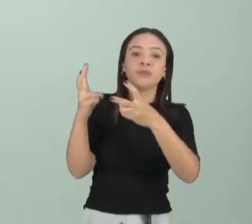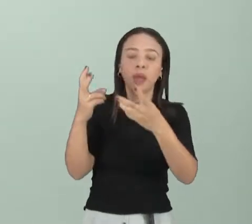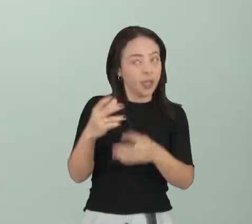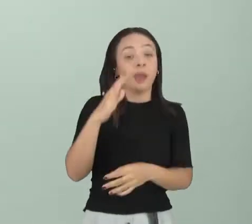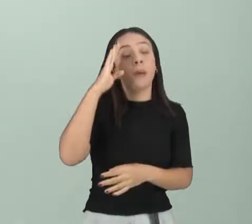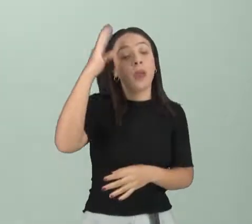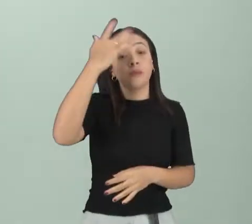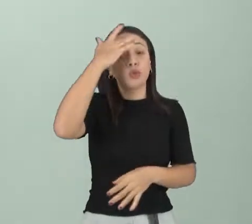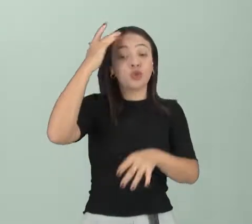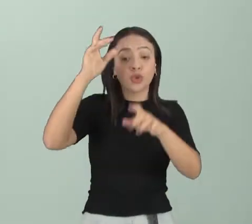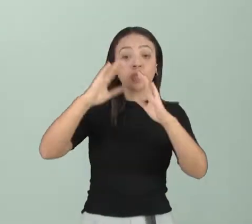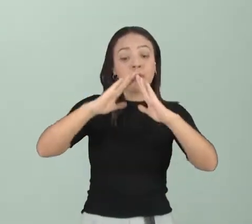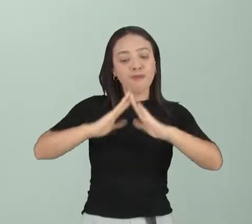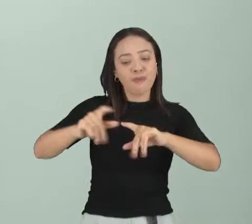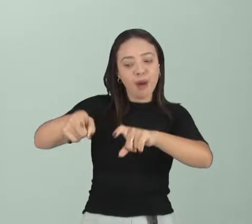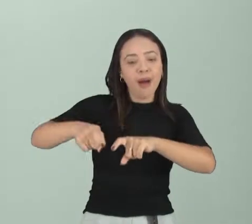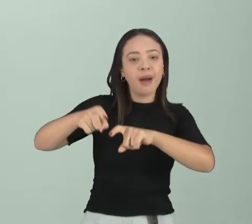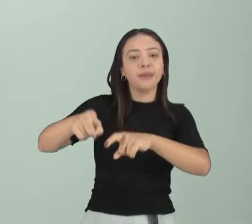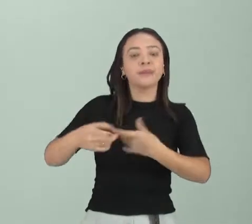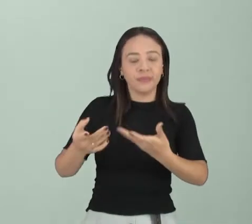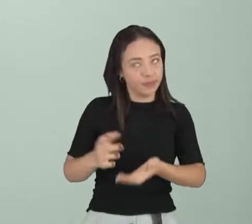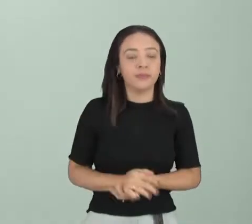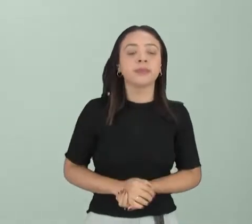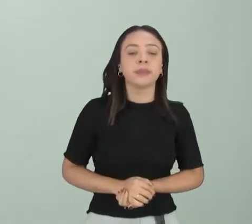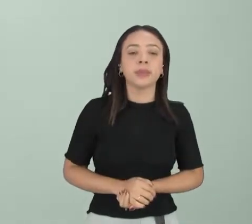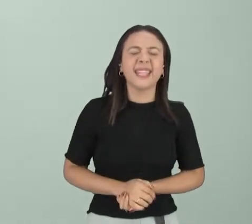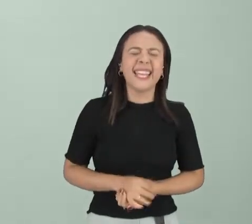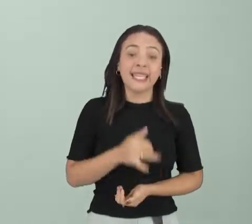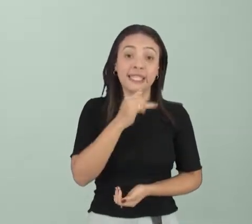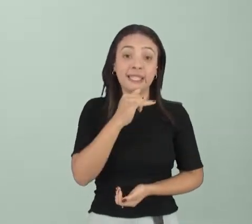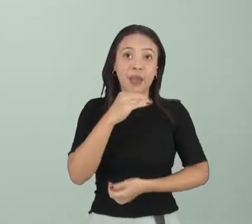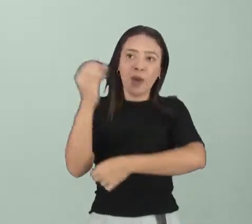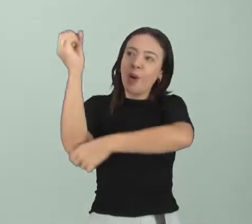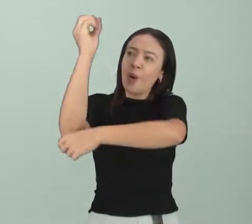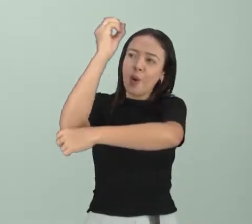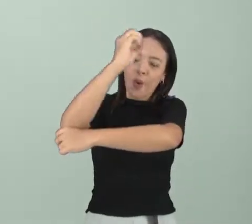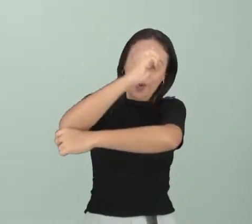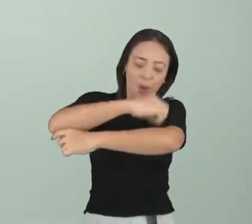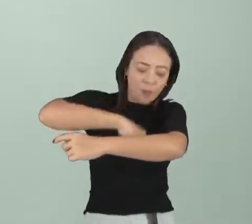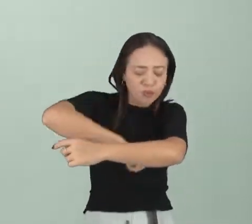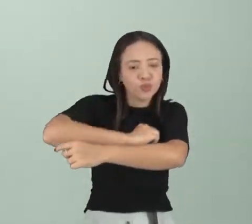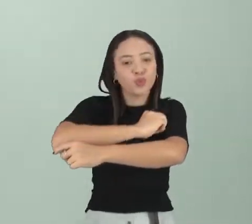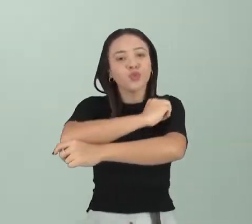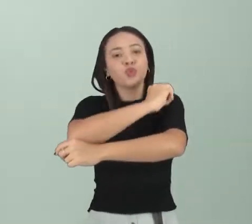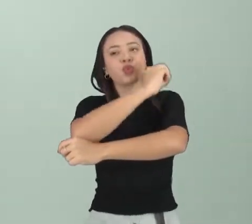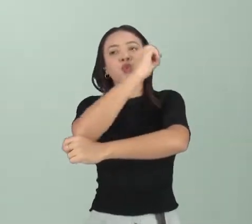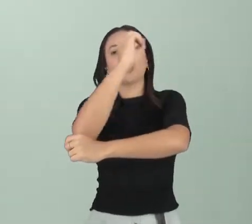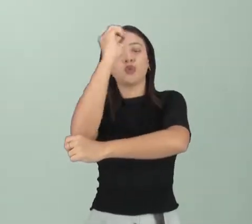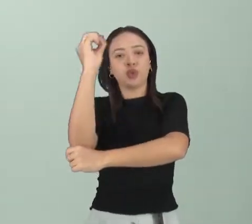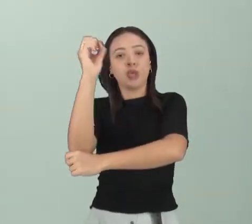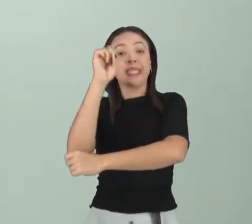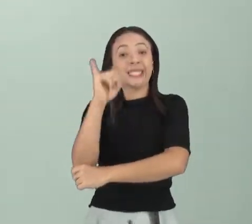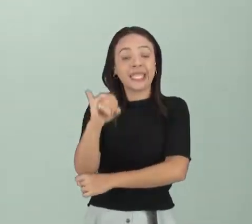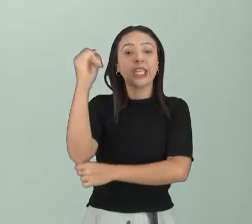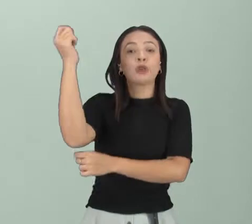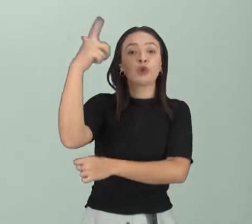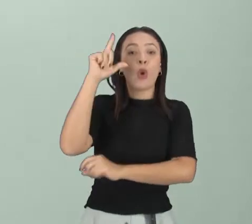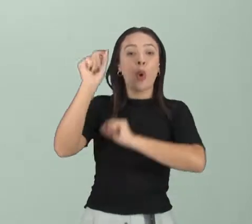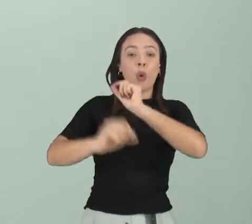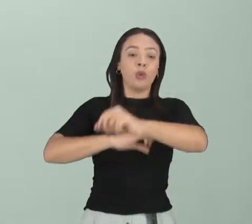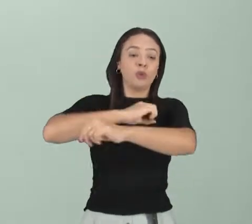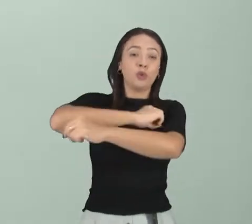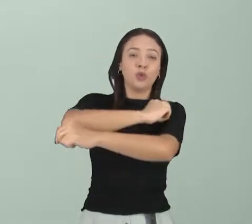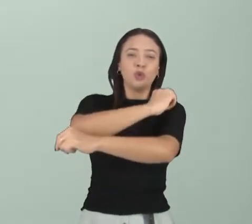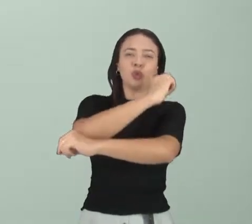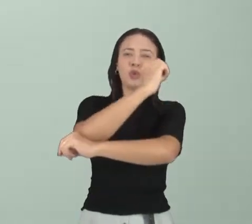pessoalmente é os Camponeses então o pôr do sol né o nascer do sol Quando o Sol estivesse lá